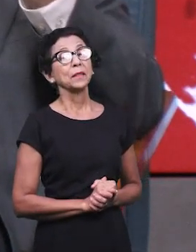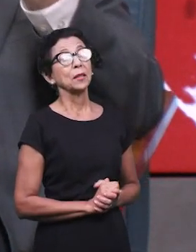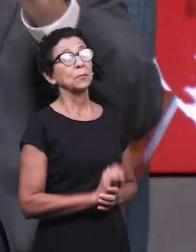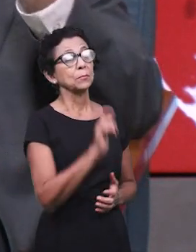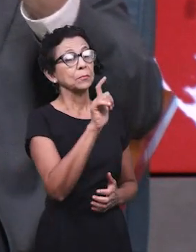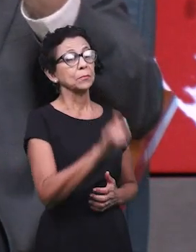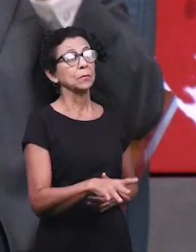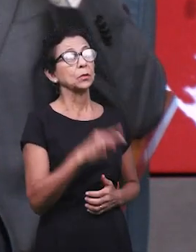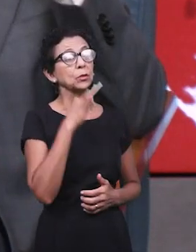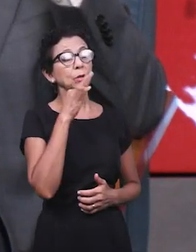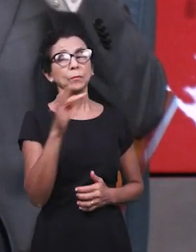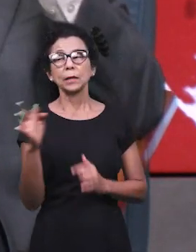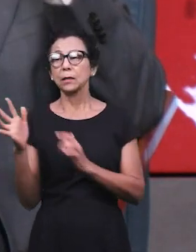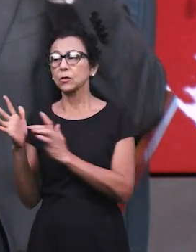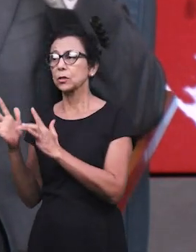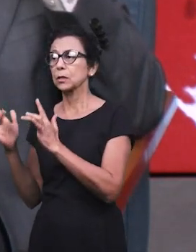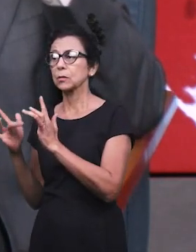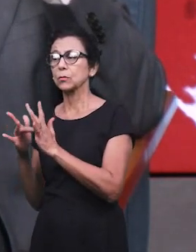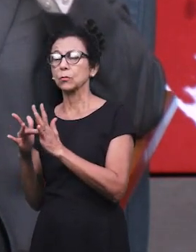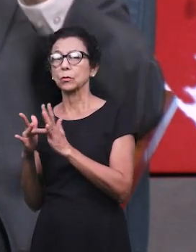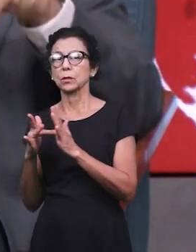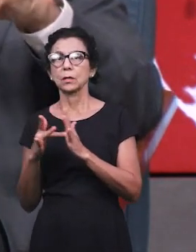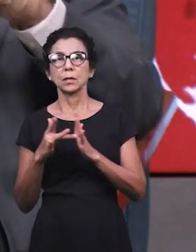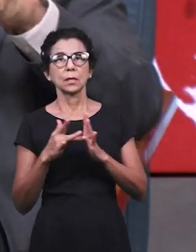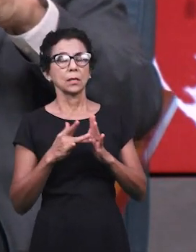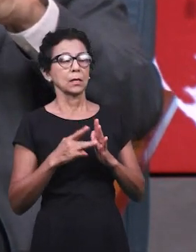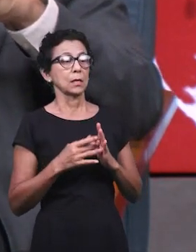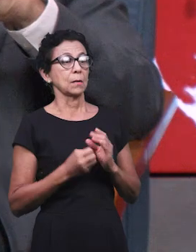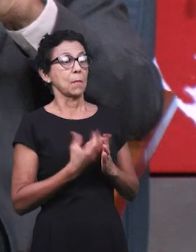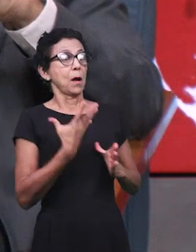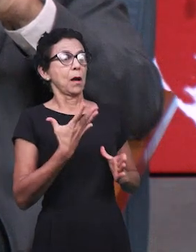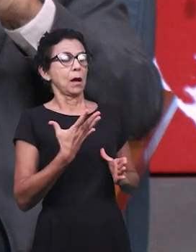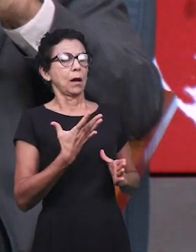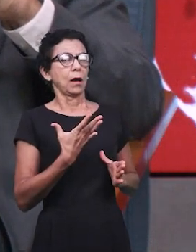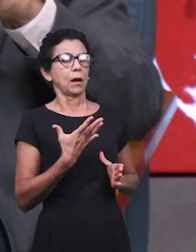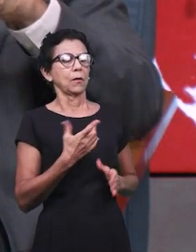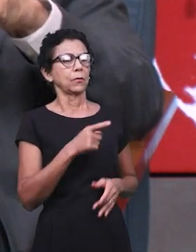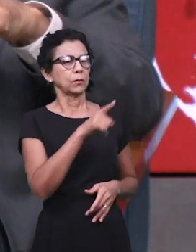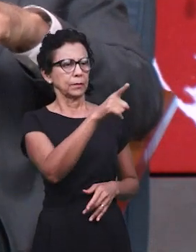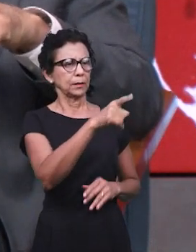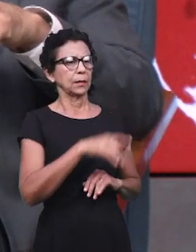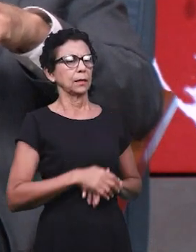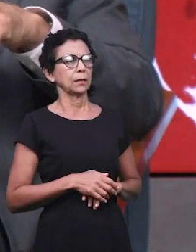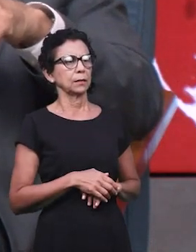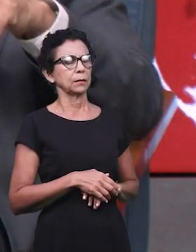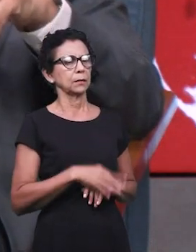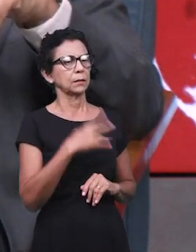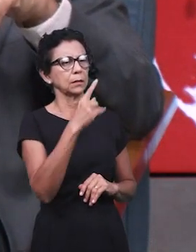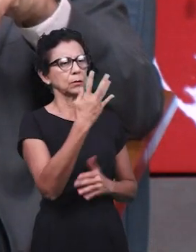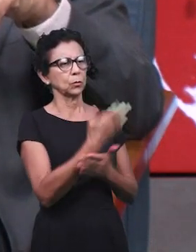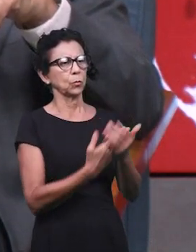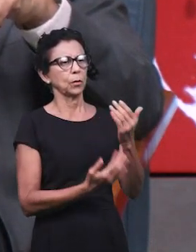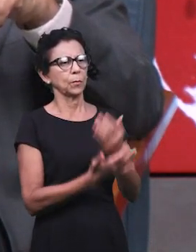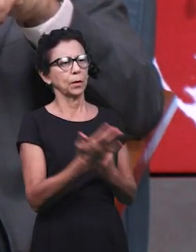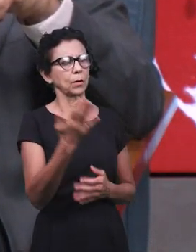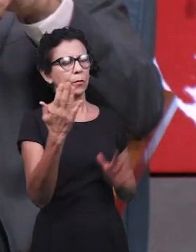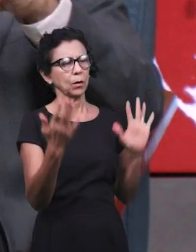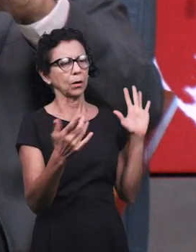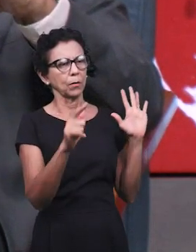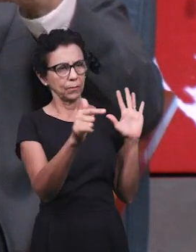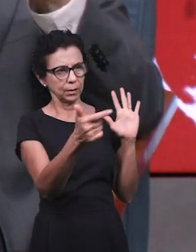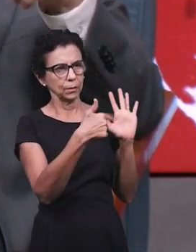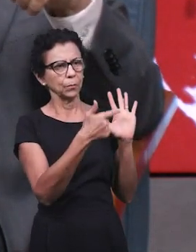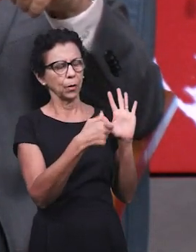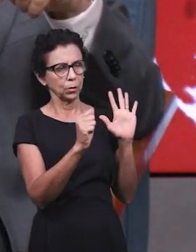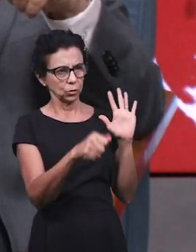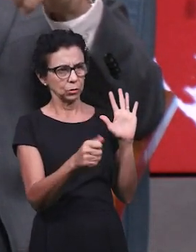que Jesus diz para Tomé: põe o teu dedo na mão. Você vai identificar.